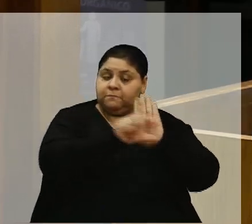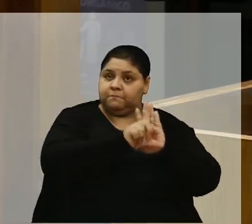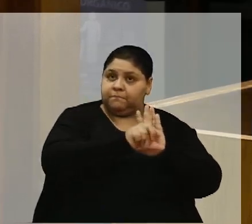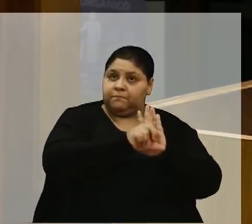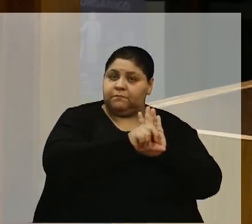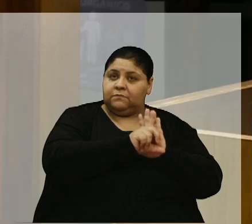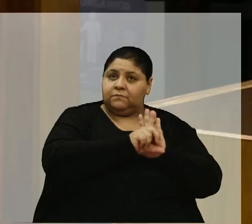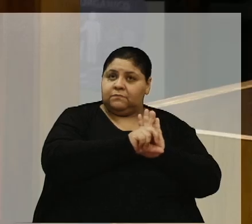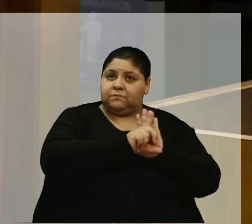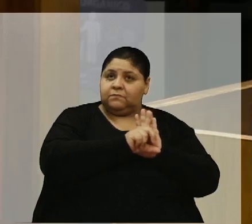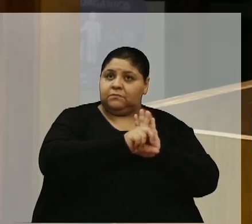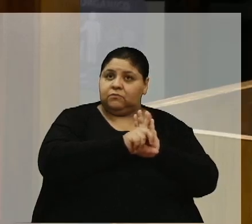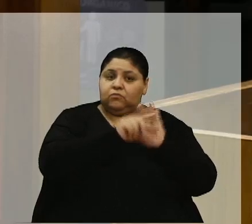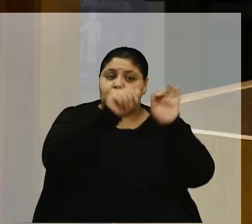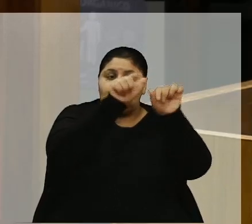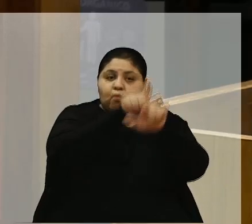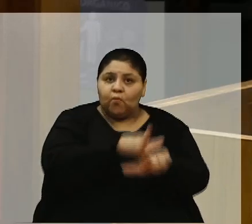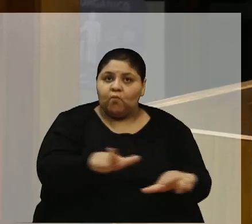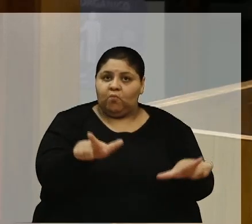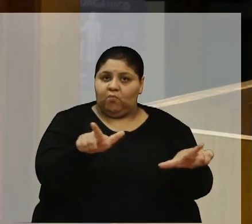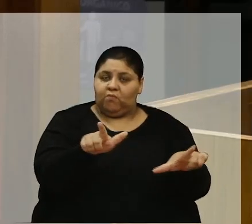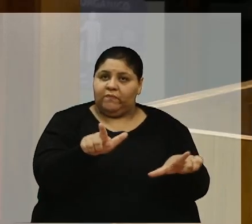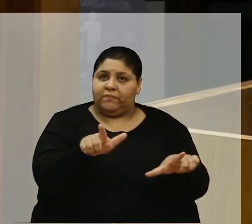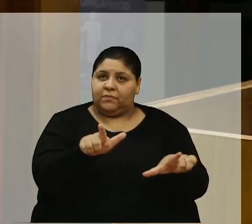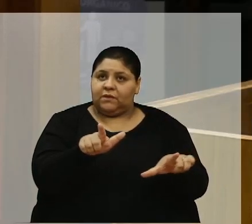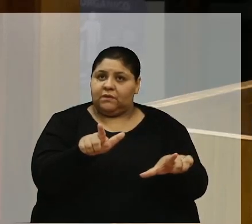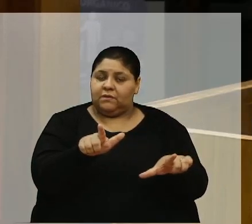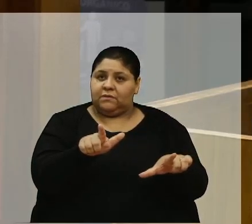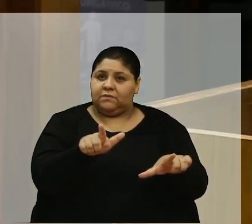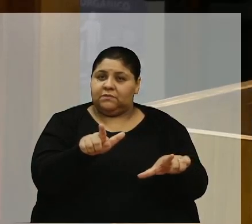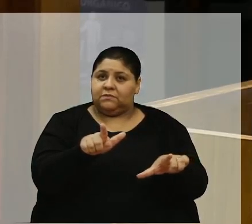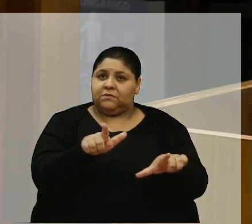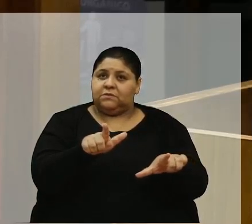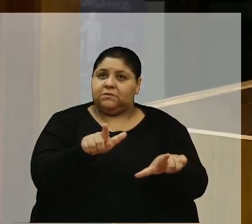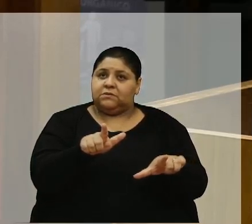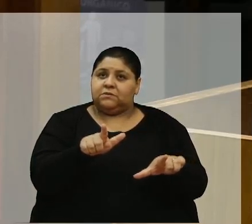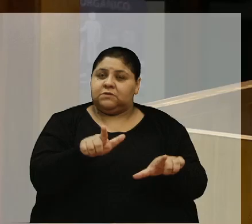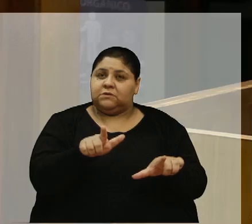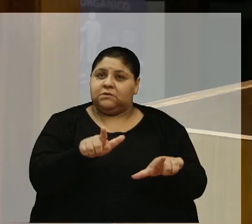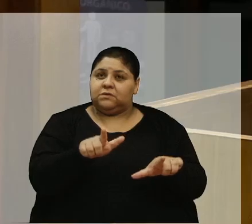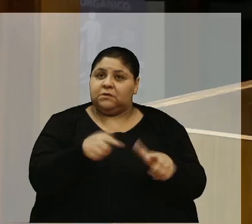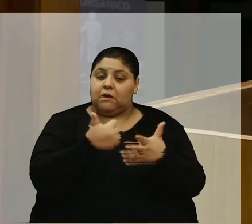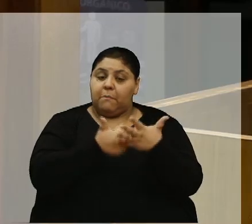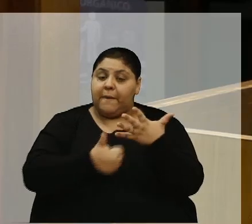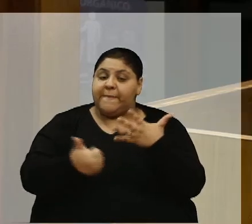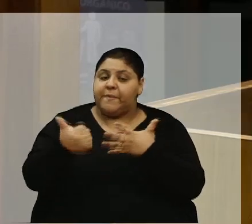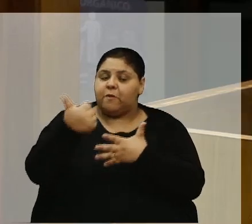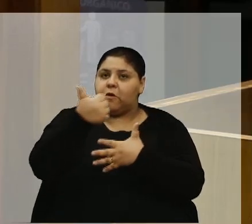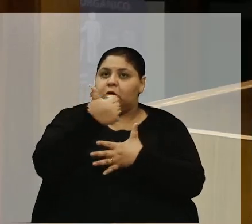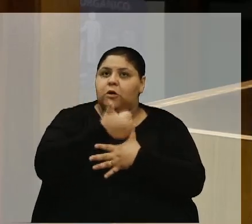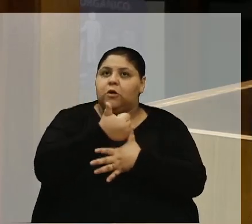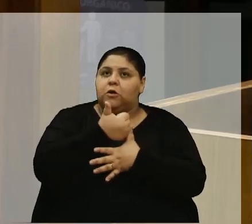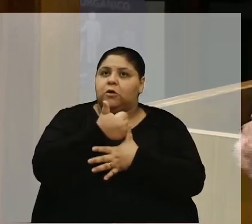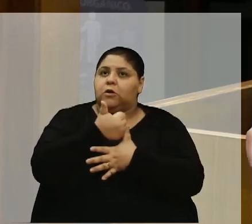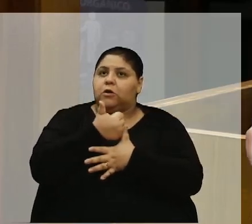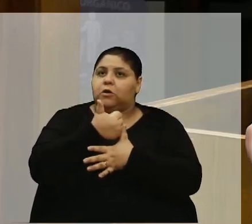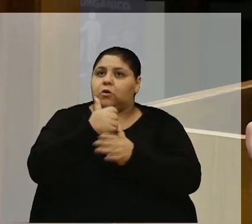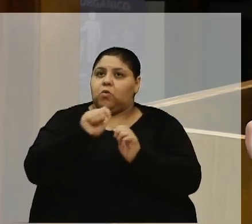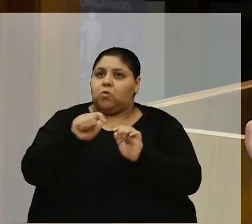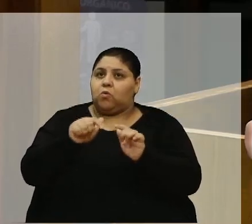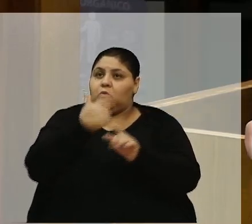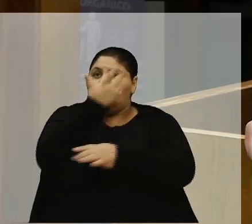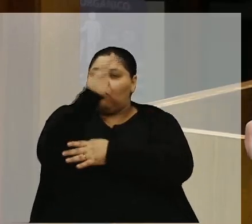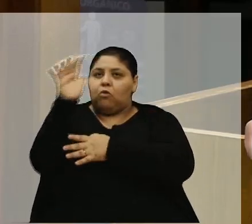de desassoreamento para privilegiar o ataque ao meio ambiente,